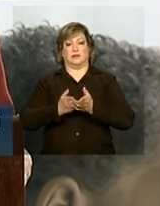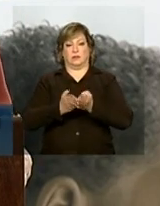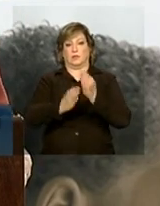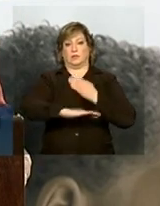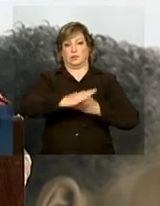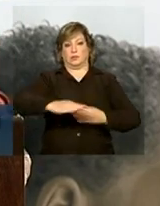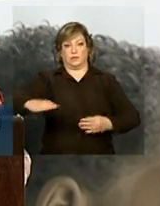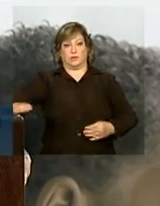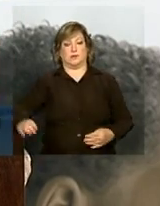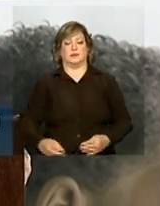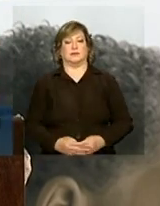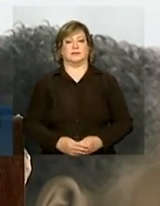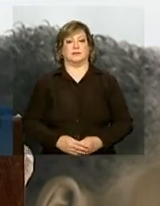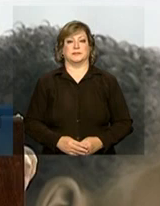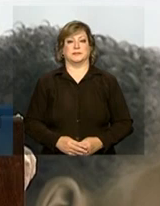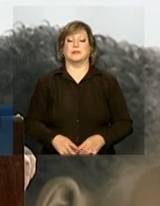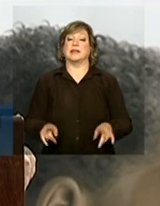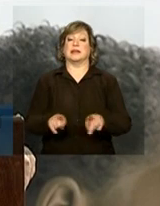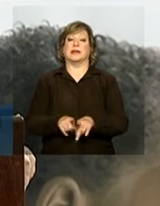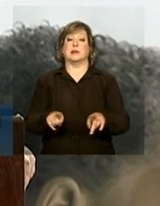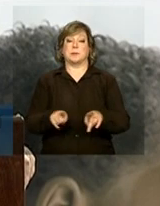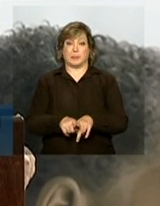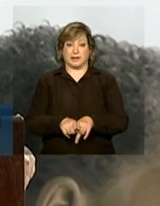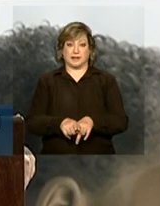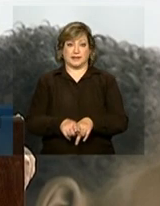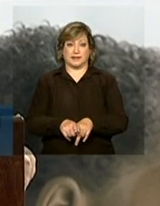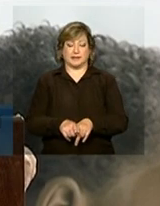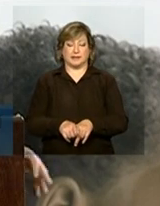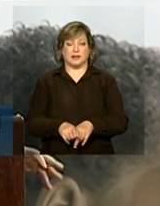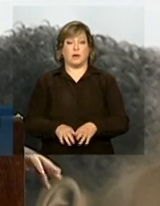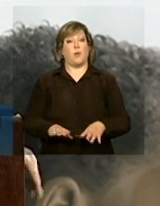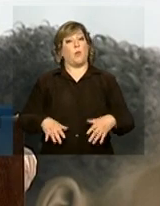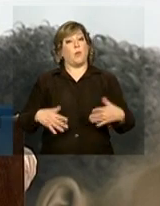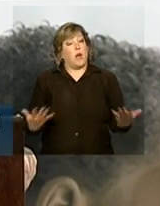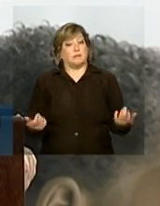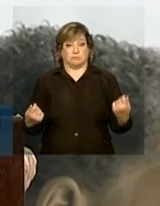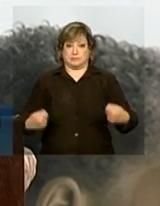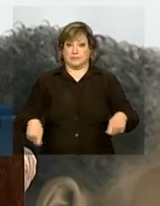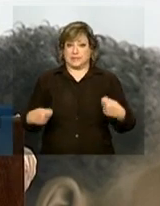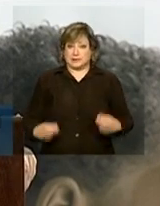fluvial, e também, quando for o caso,